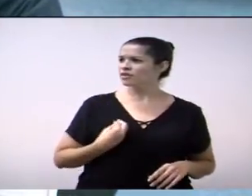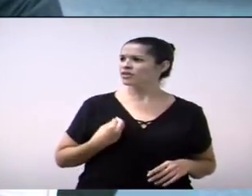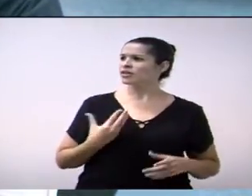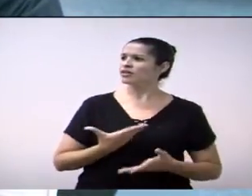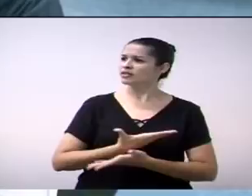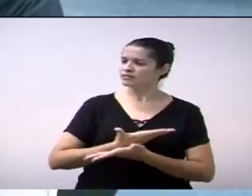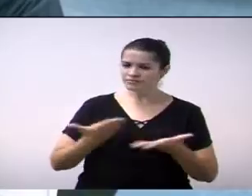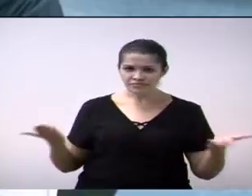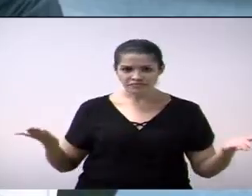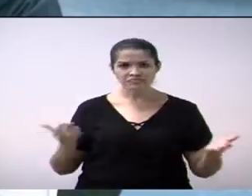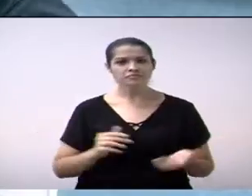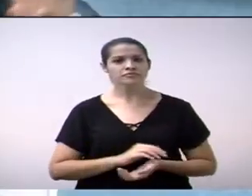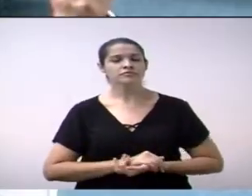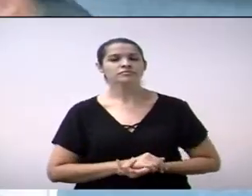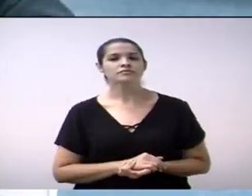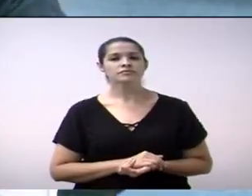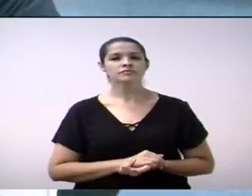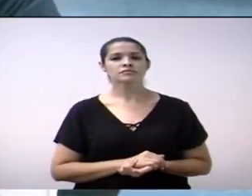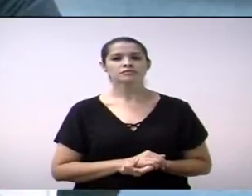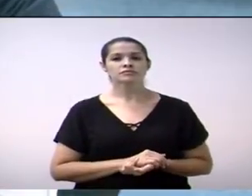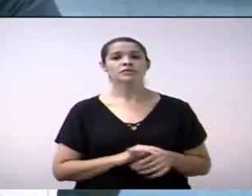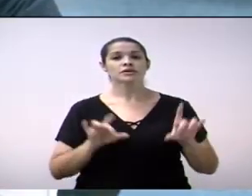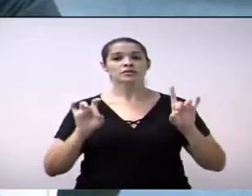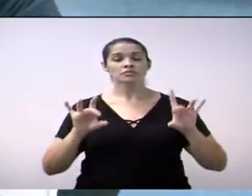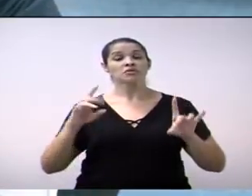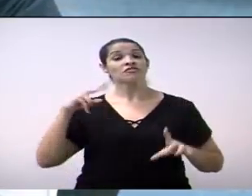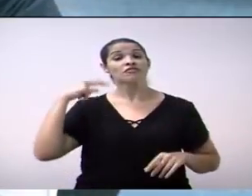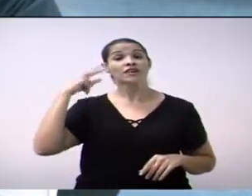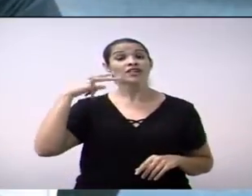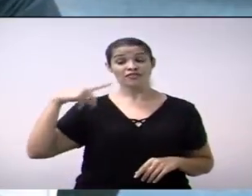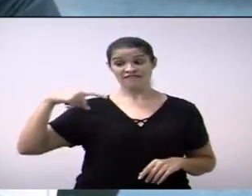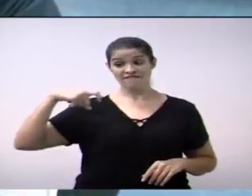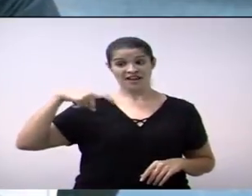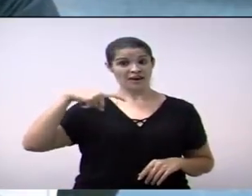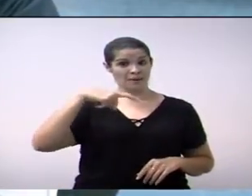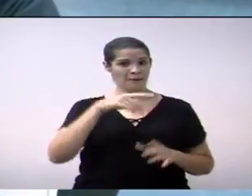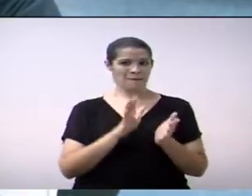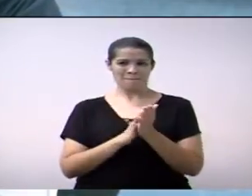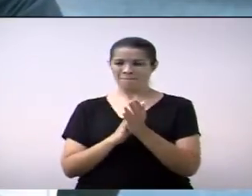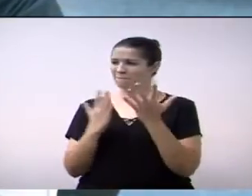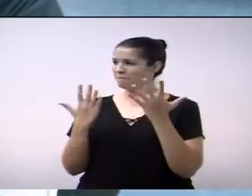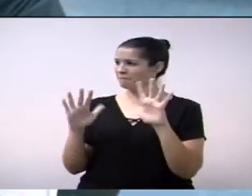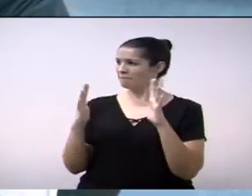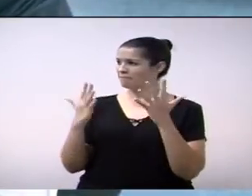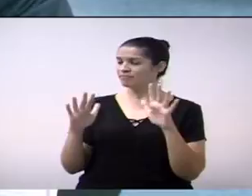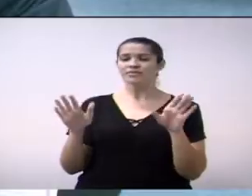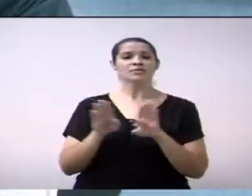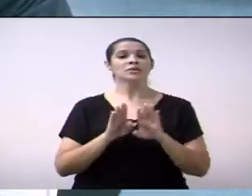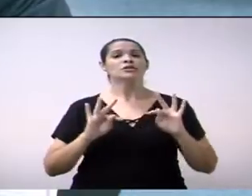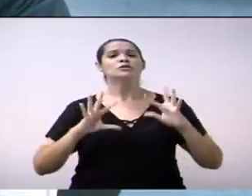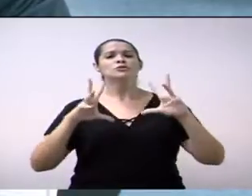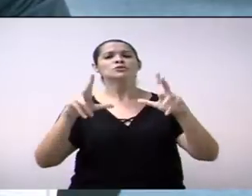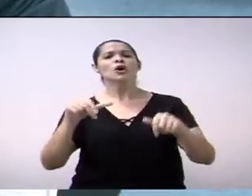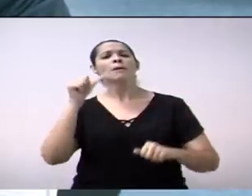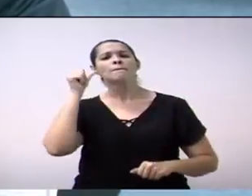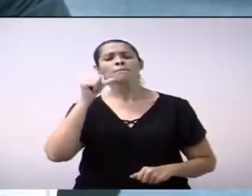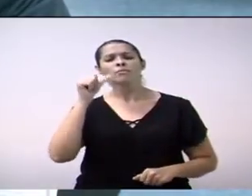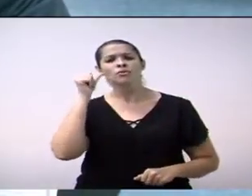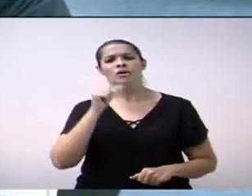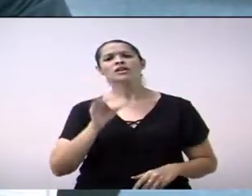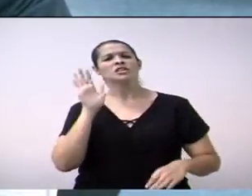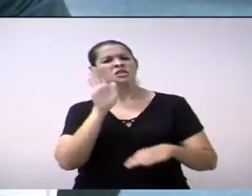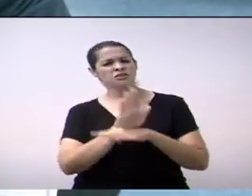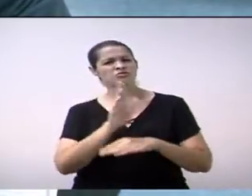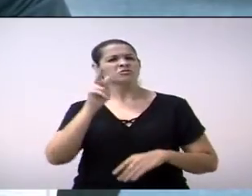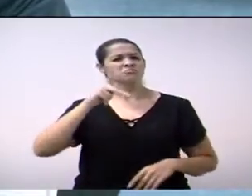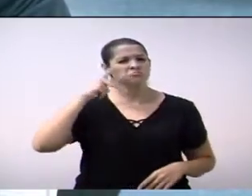plenário, em especial a vereadora Fábia e todas as mulheres que se envolvem e lutam pela